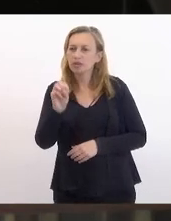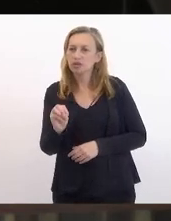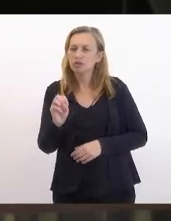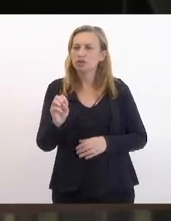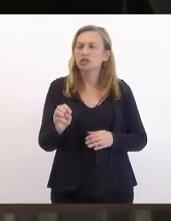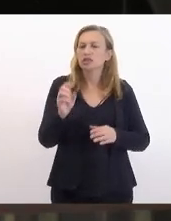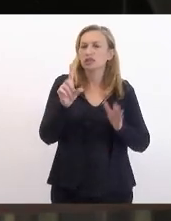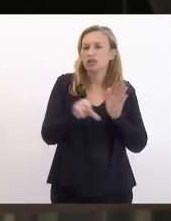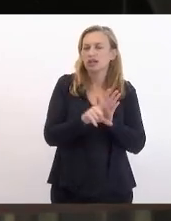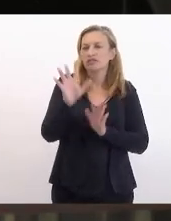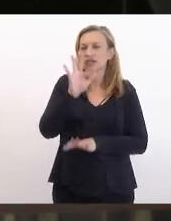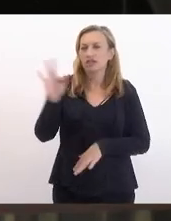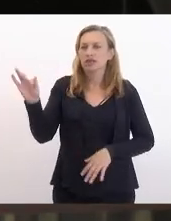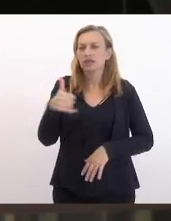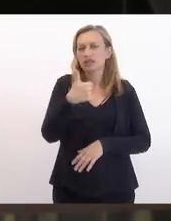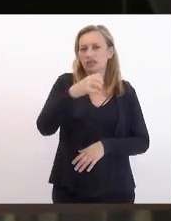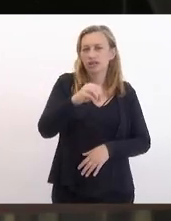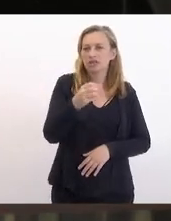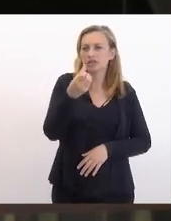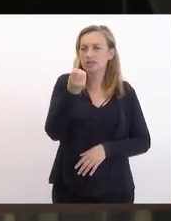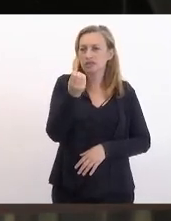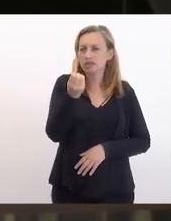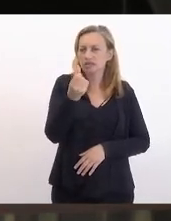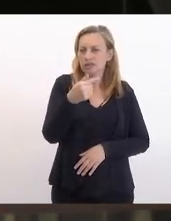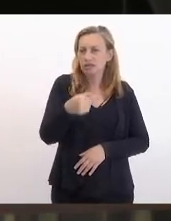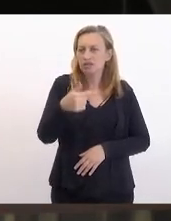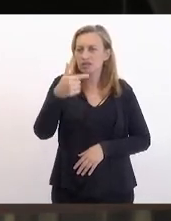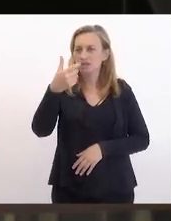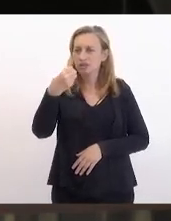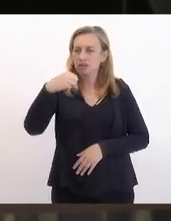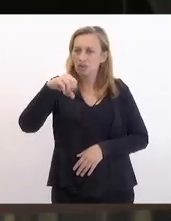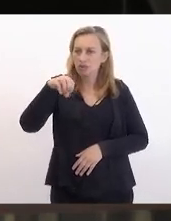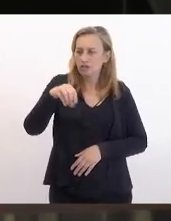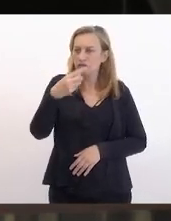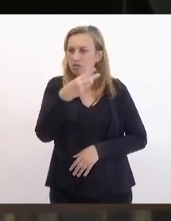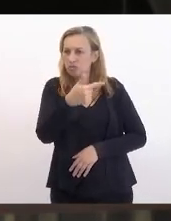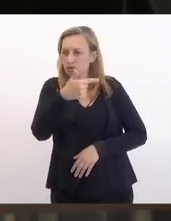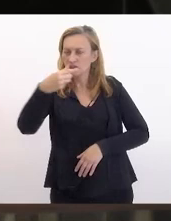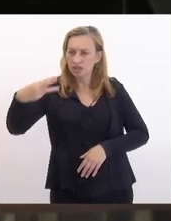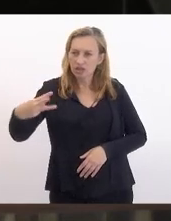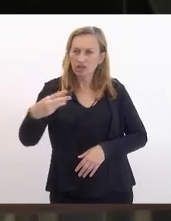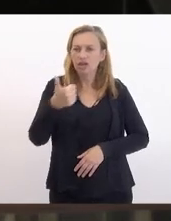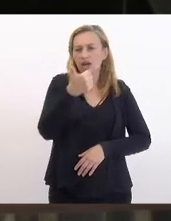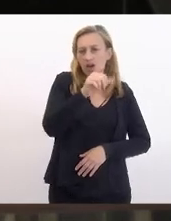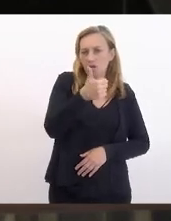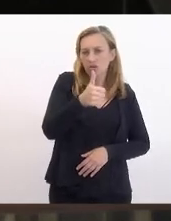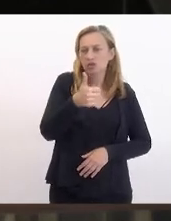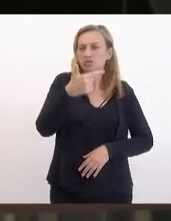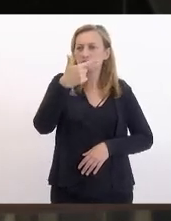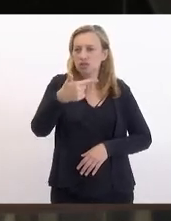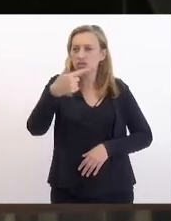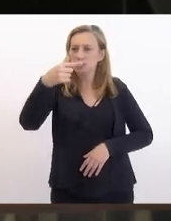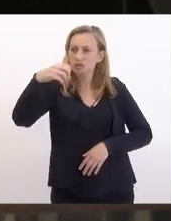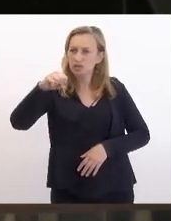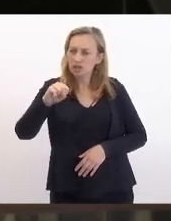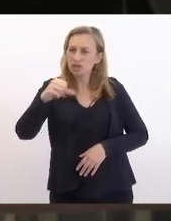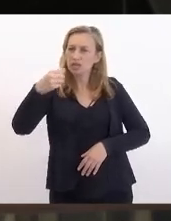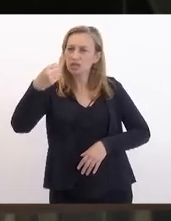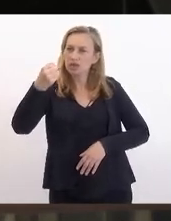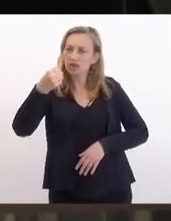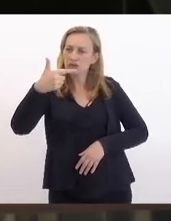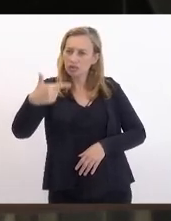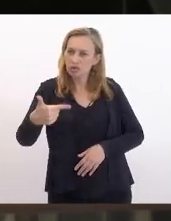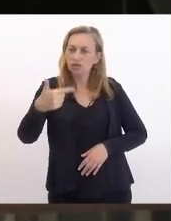a 10 790 de 2003 a 11 282 de 2006